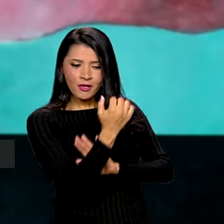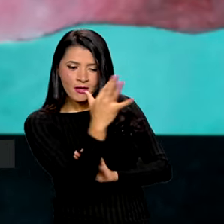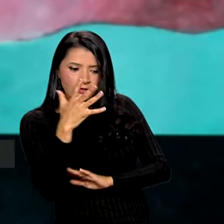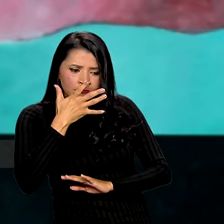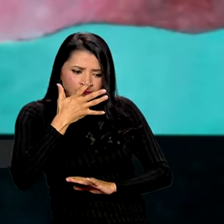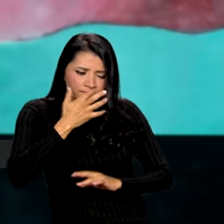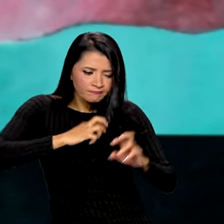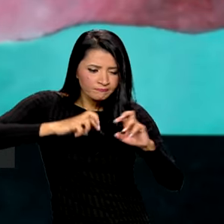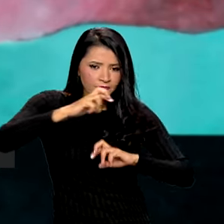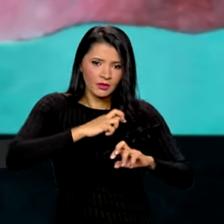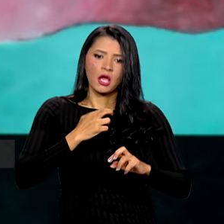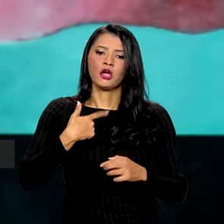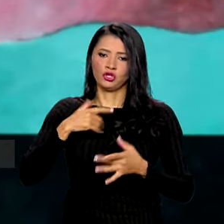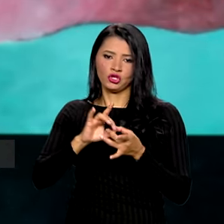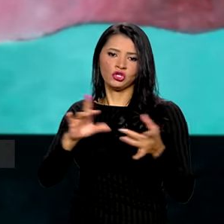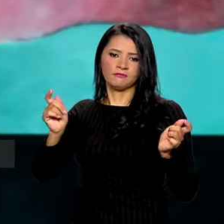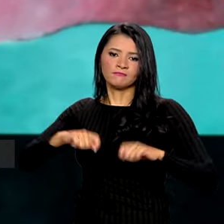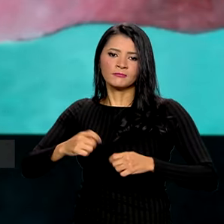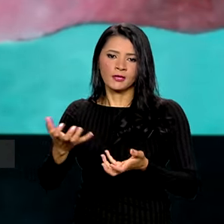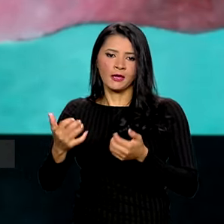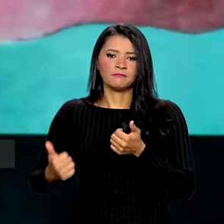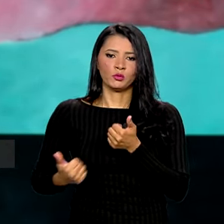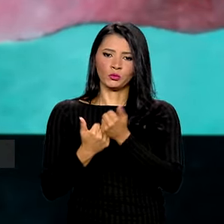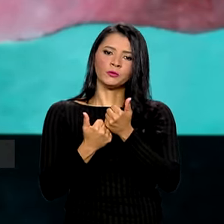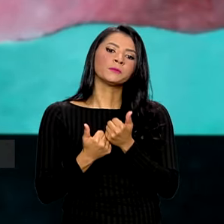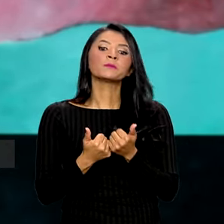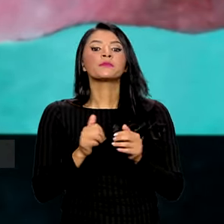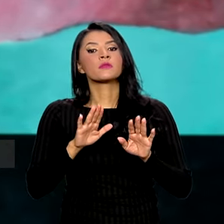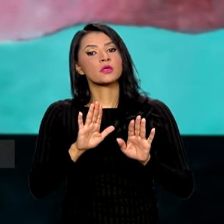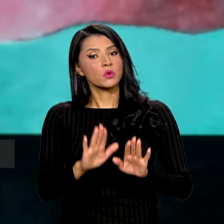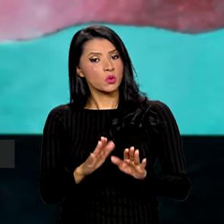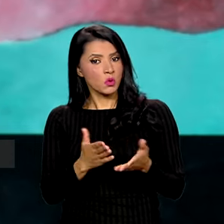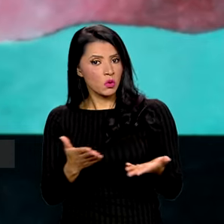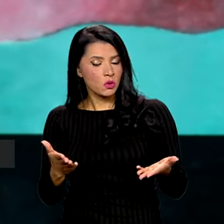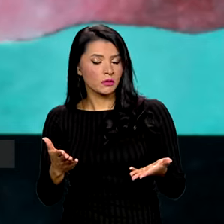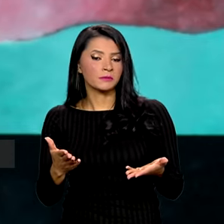à disposição. Em que pese,